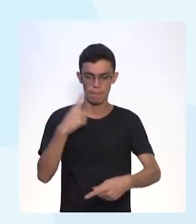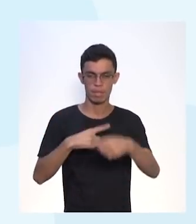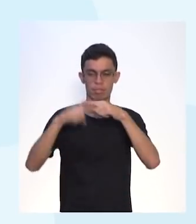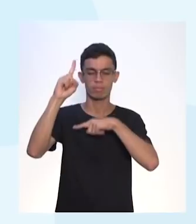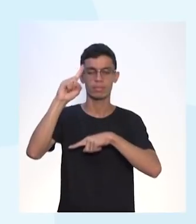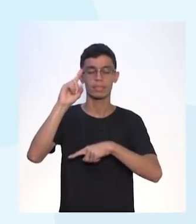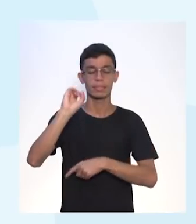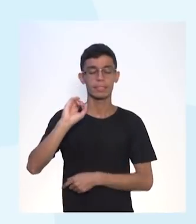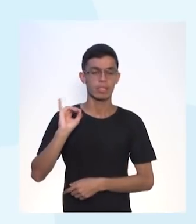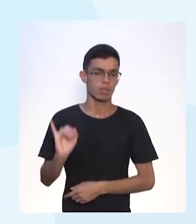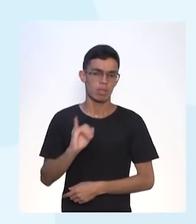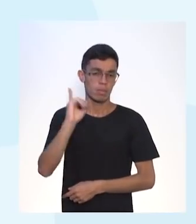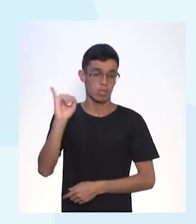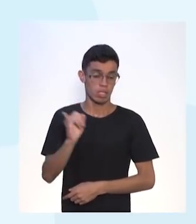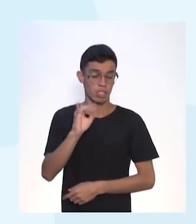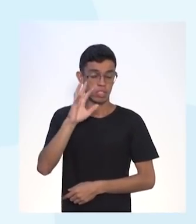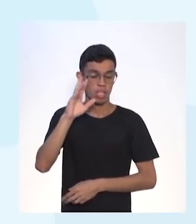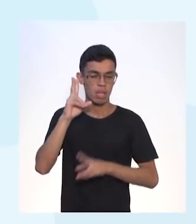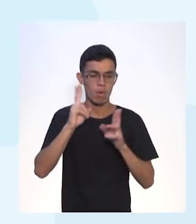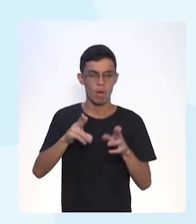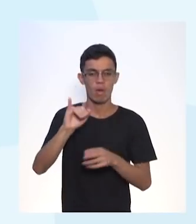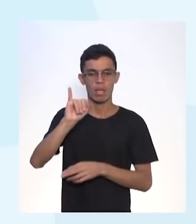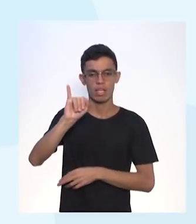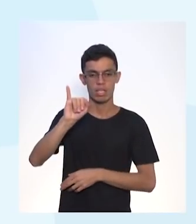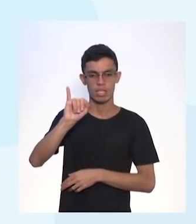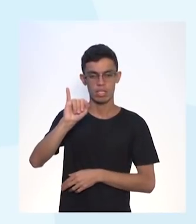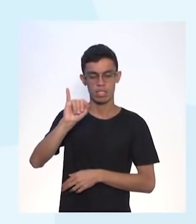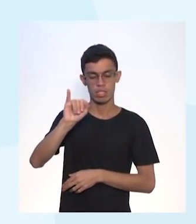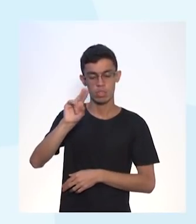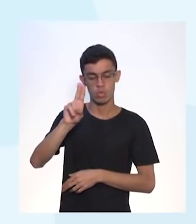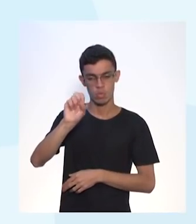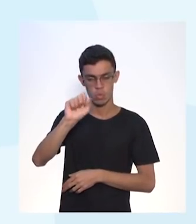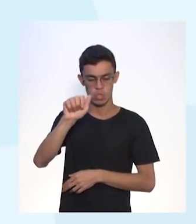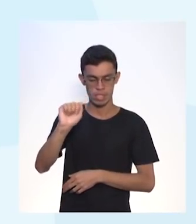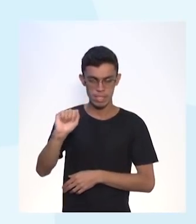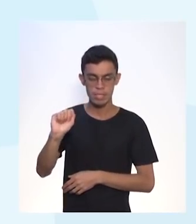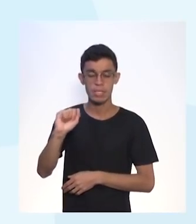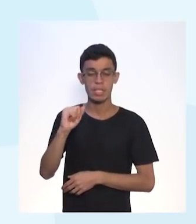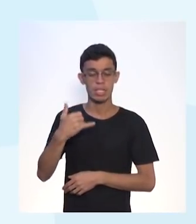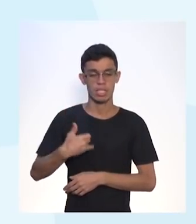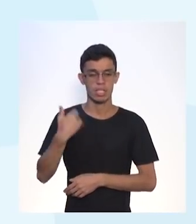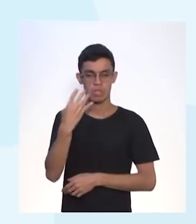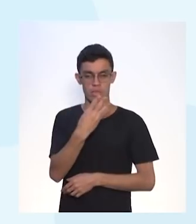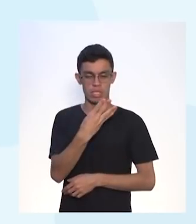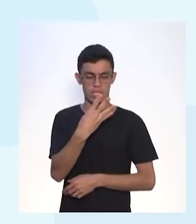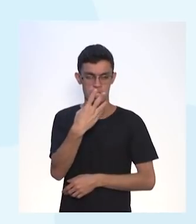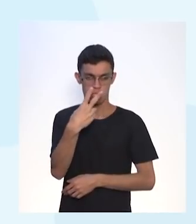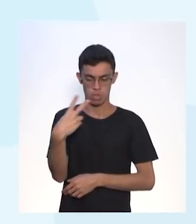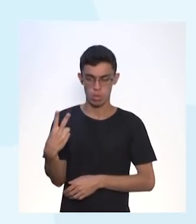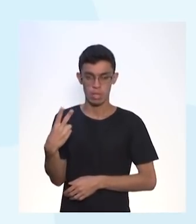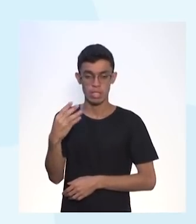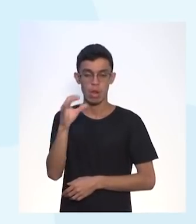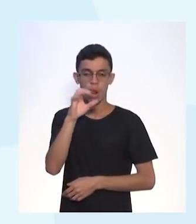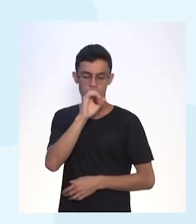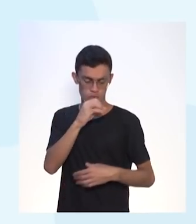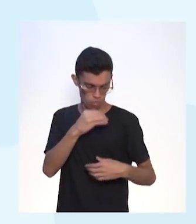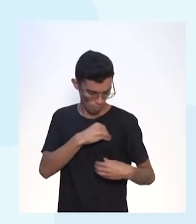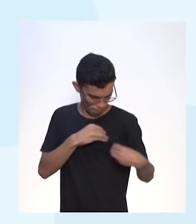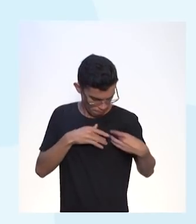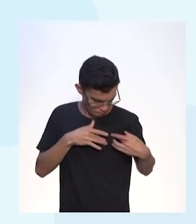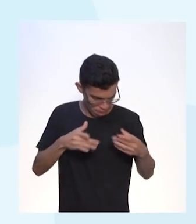isso, faça como Ilza Pereira da Silva, que há 42 anos doou leite materno para João e outras